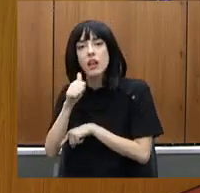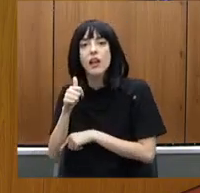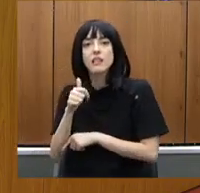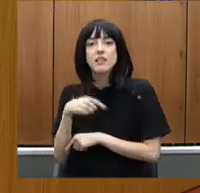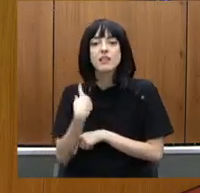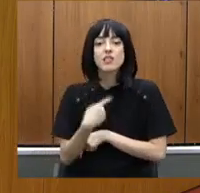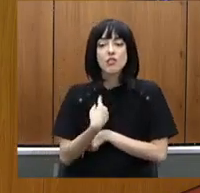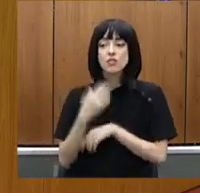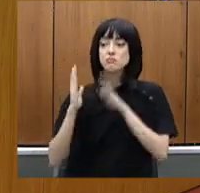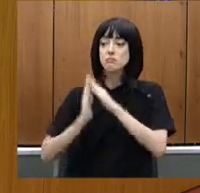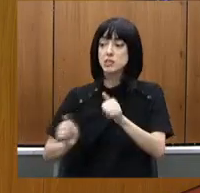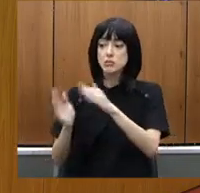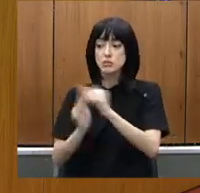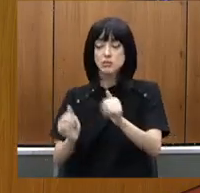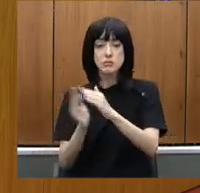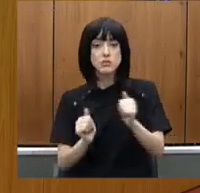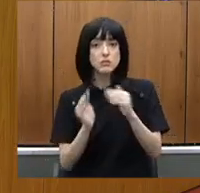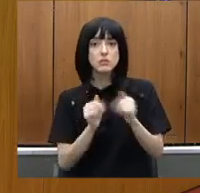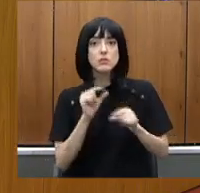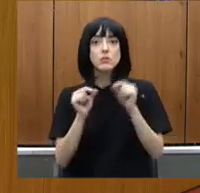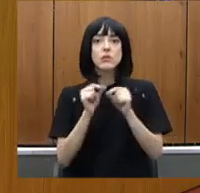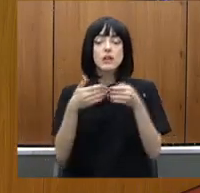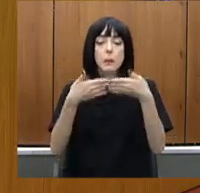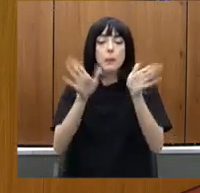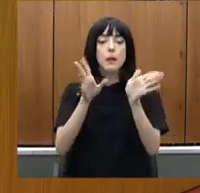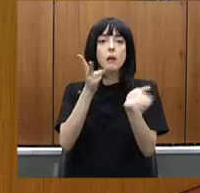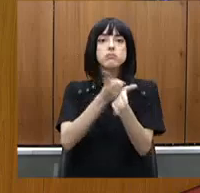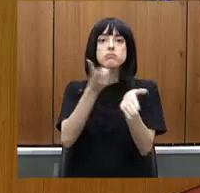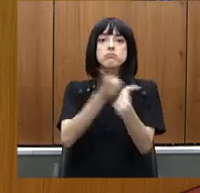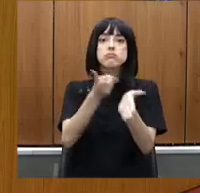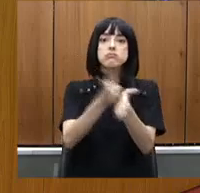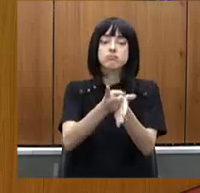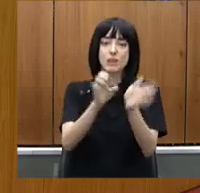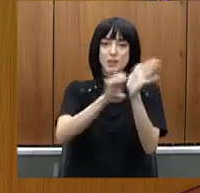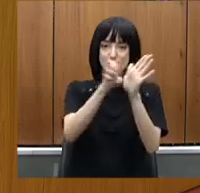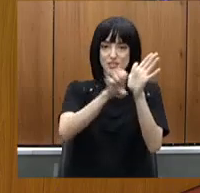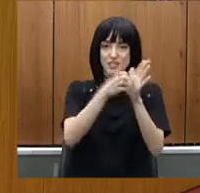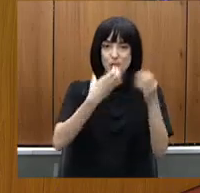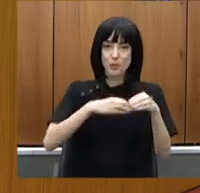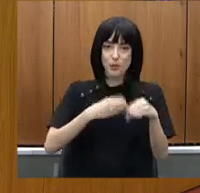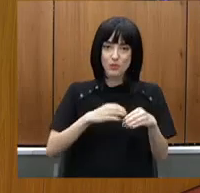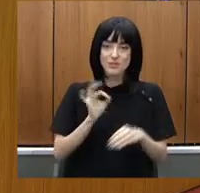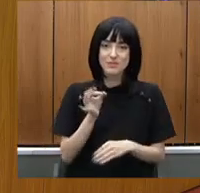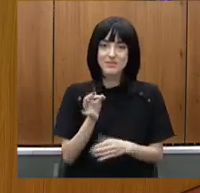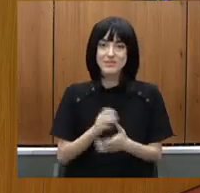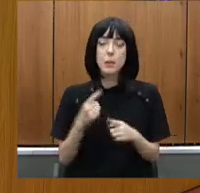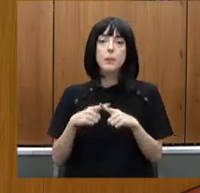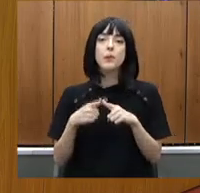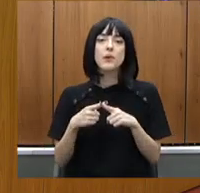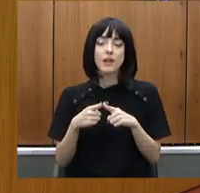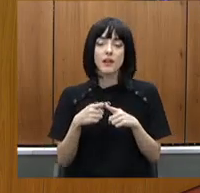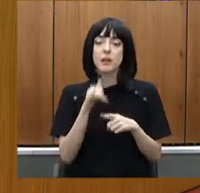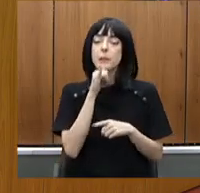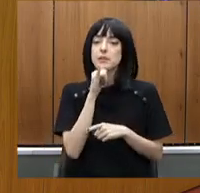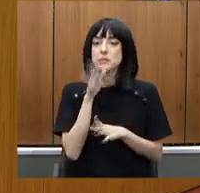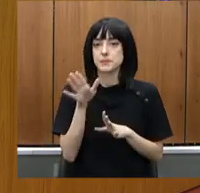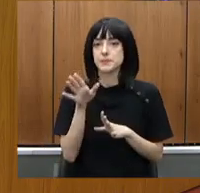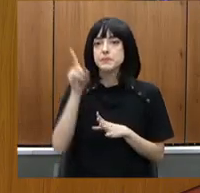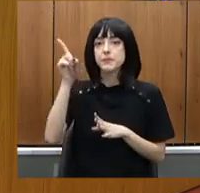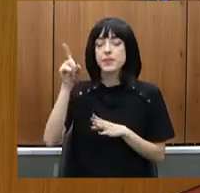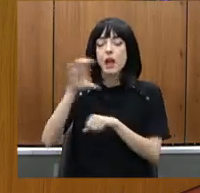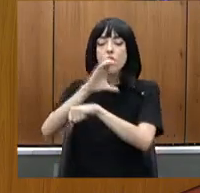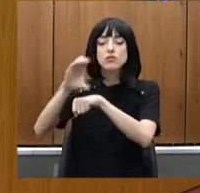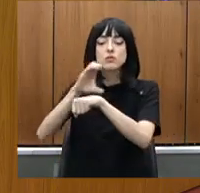a validade do concurso porque primeiro tá dentro tá dentro permitido pela Constituição Federal tá permitido